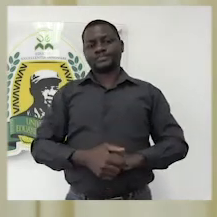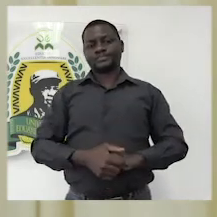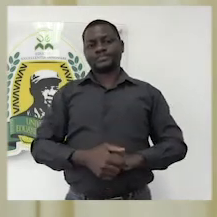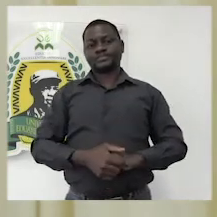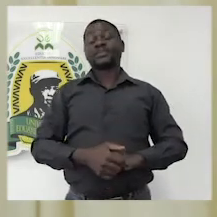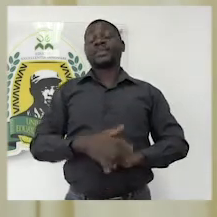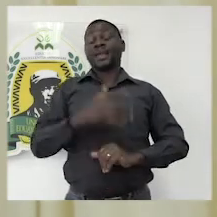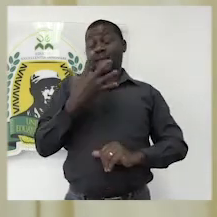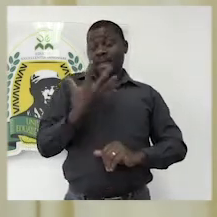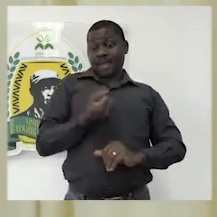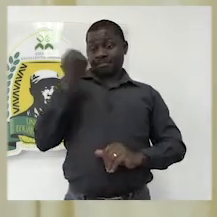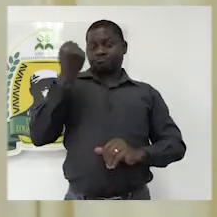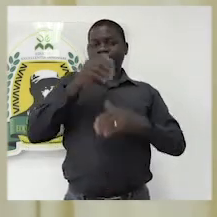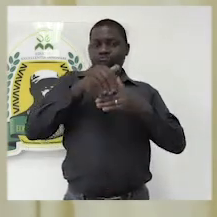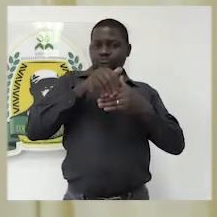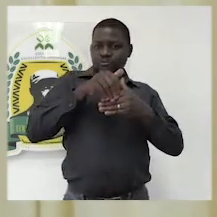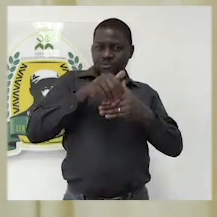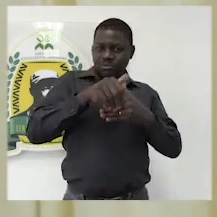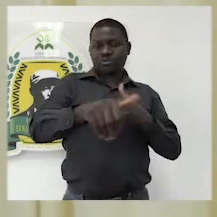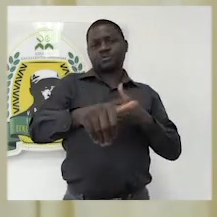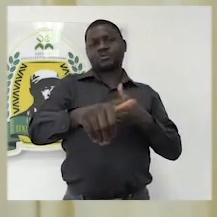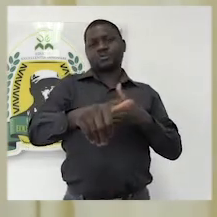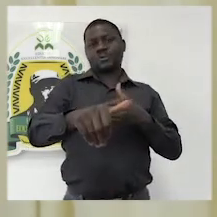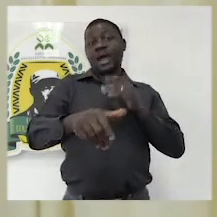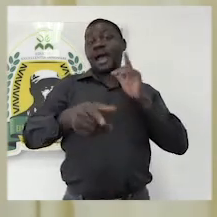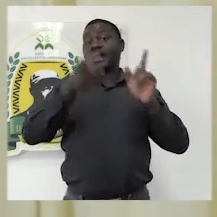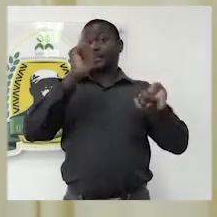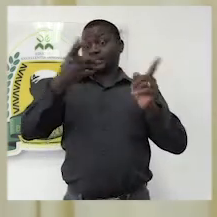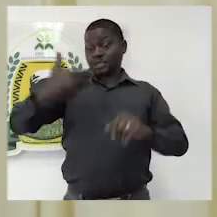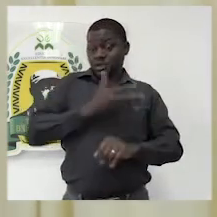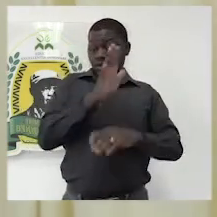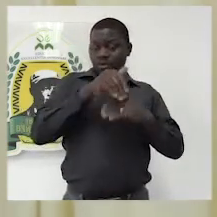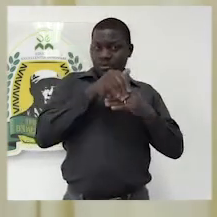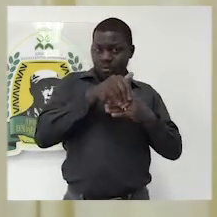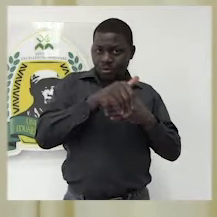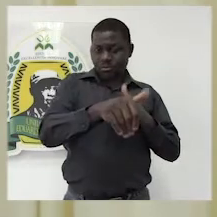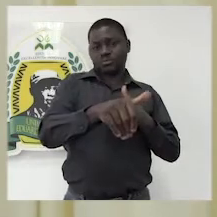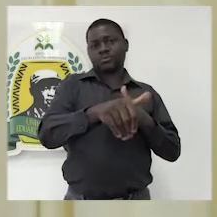só vamos continuar se continuarmos